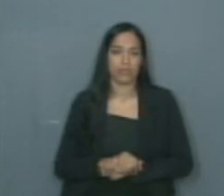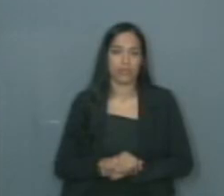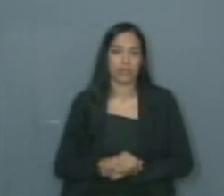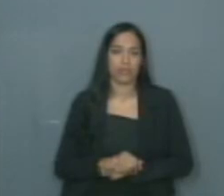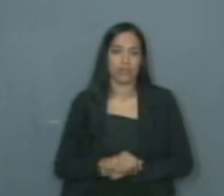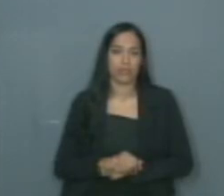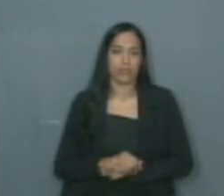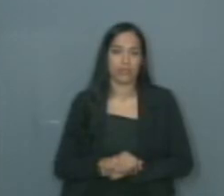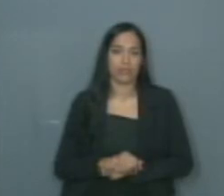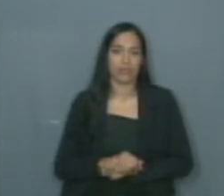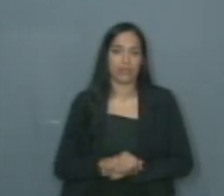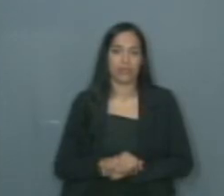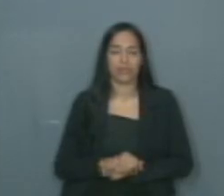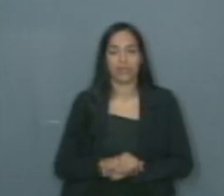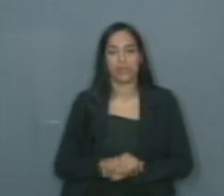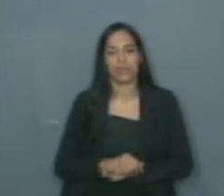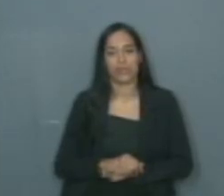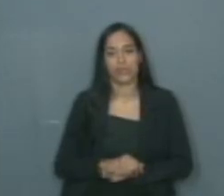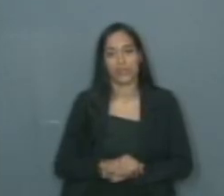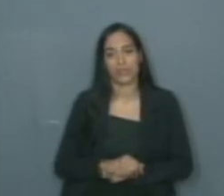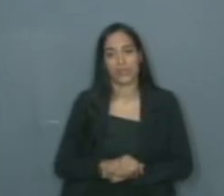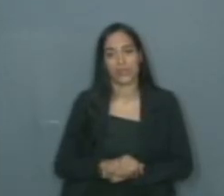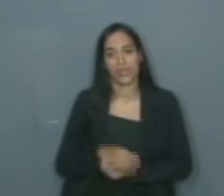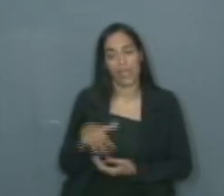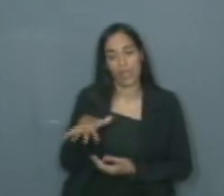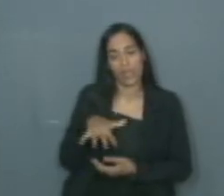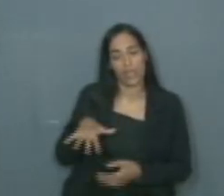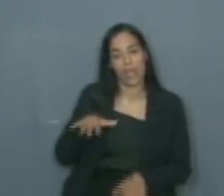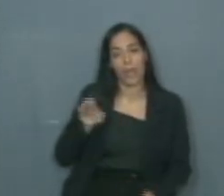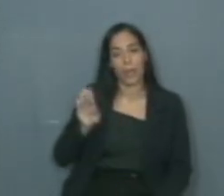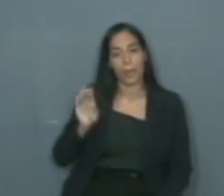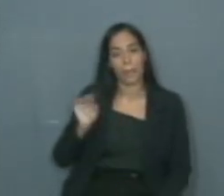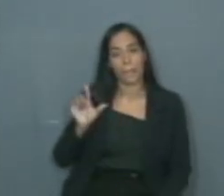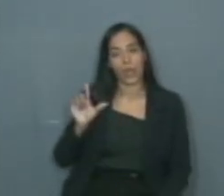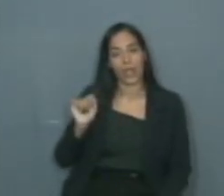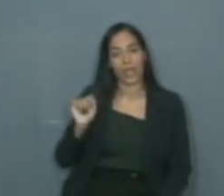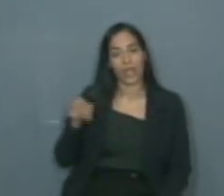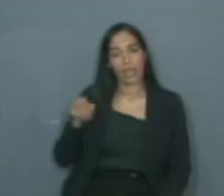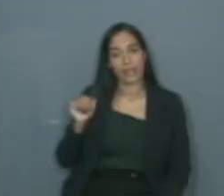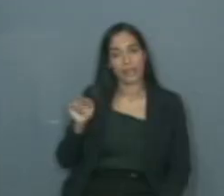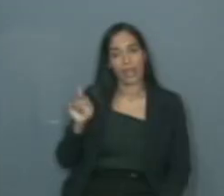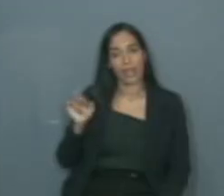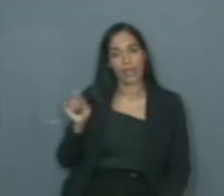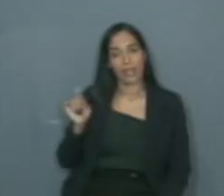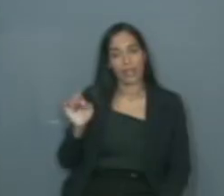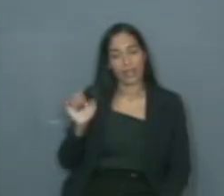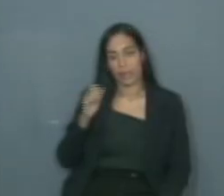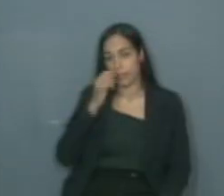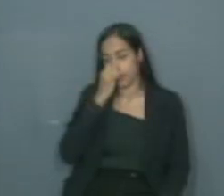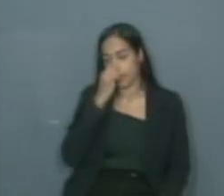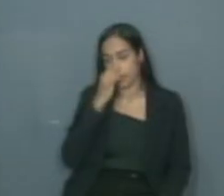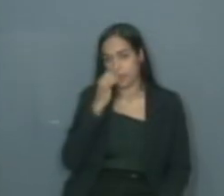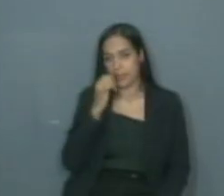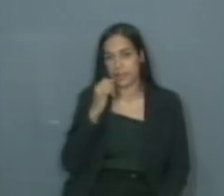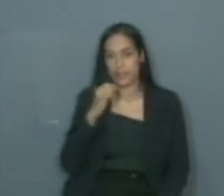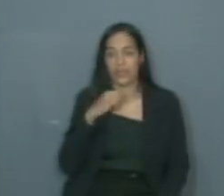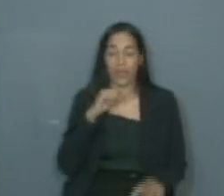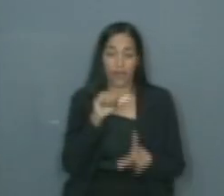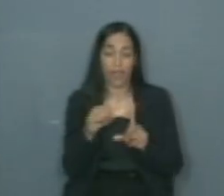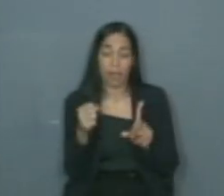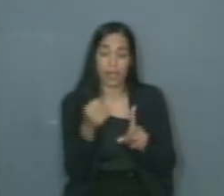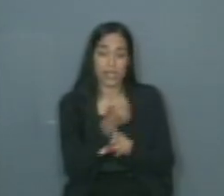recentemente ali, eu atuo ali na Bola na Rede, aconteceu um fato, aí falando de